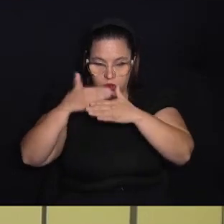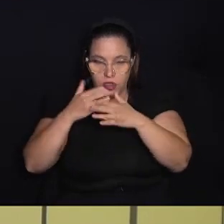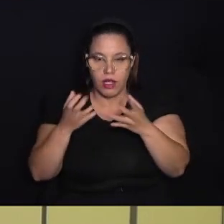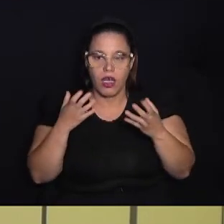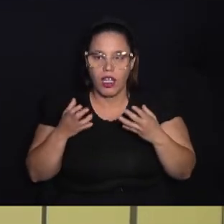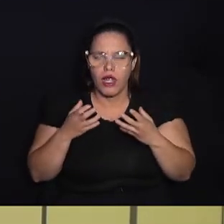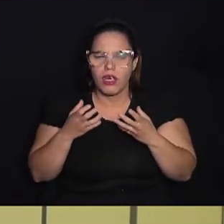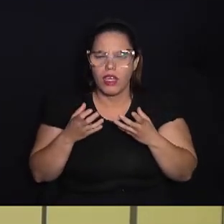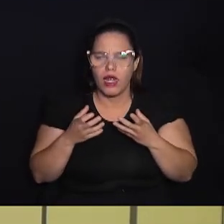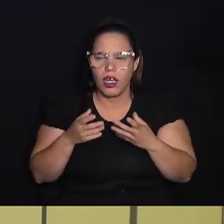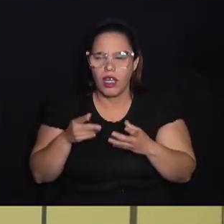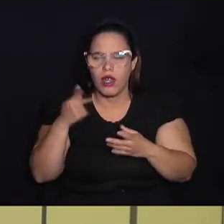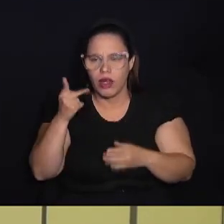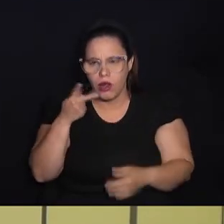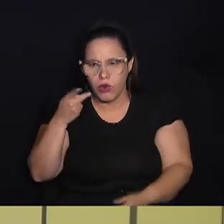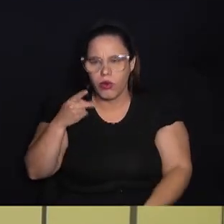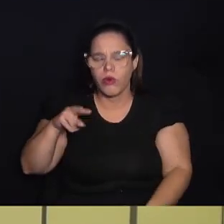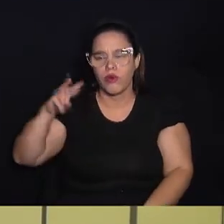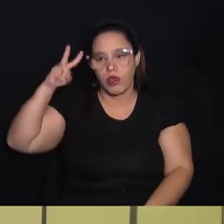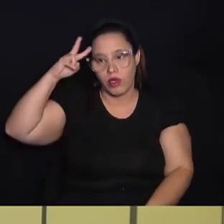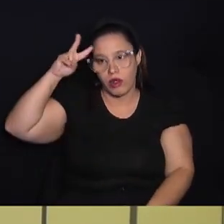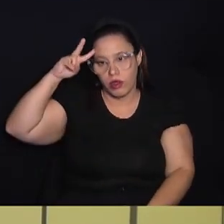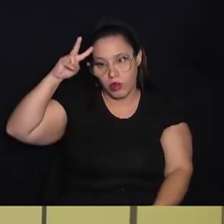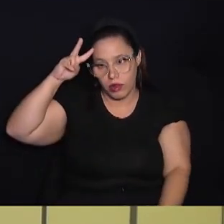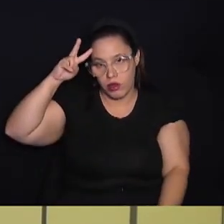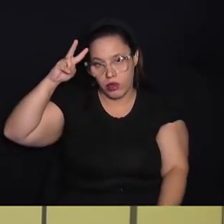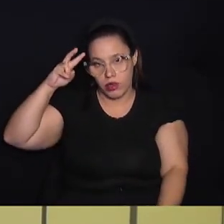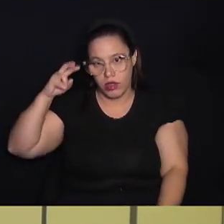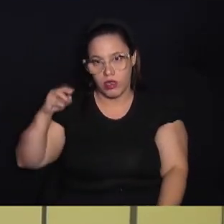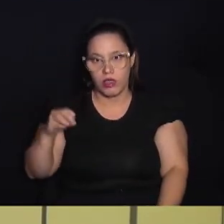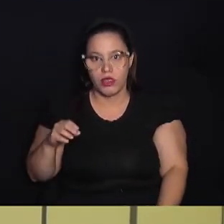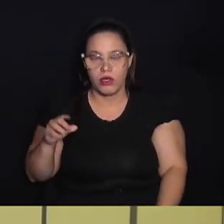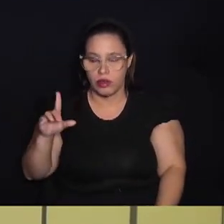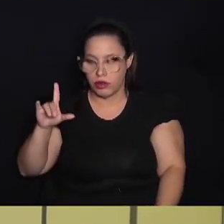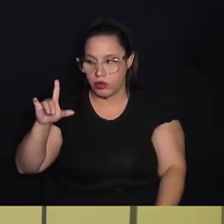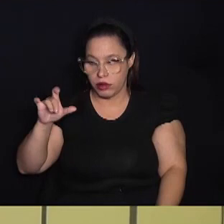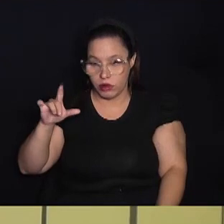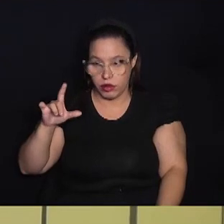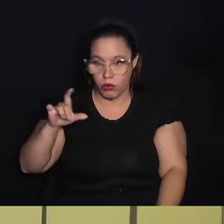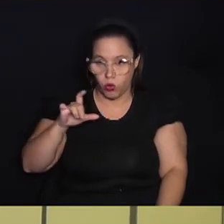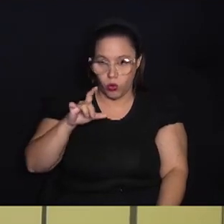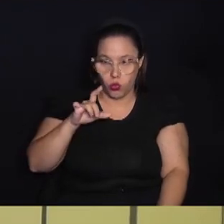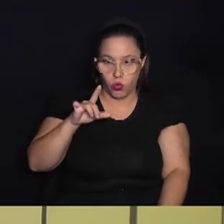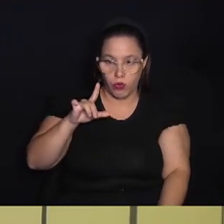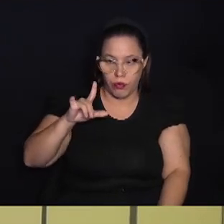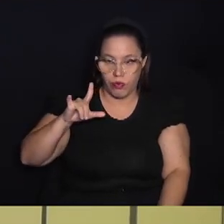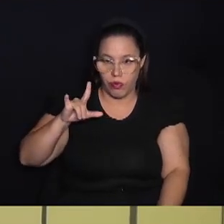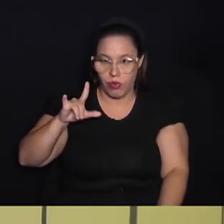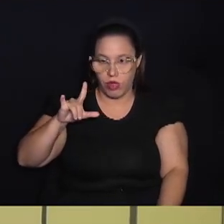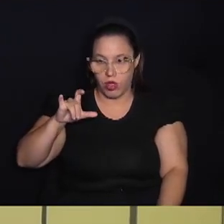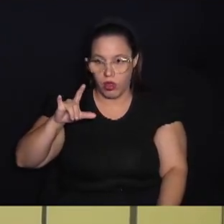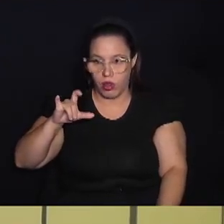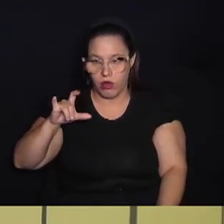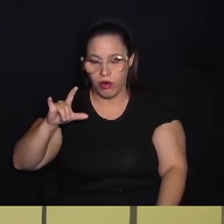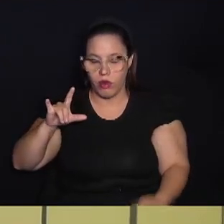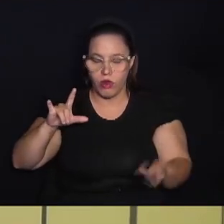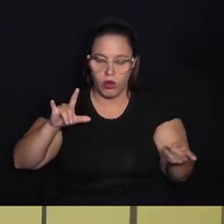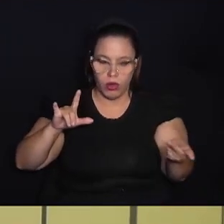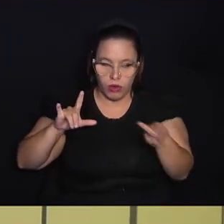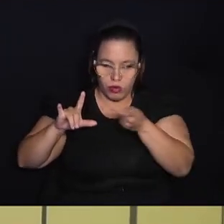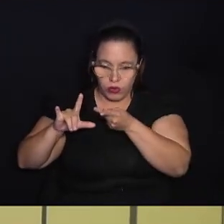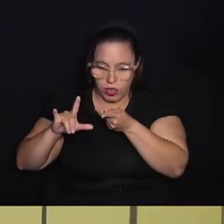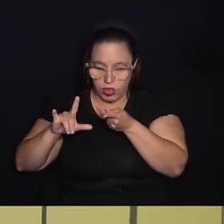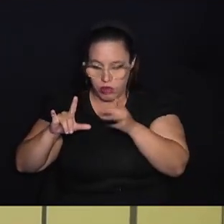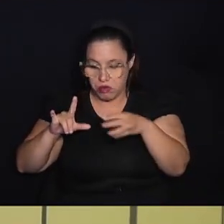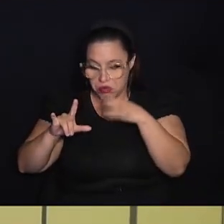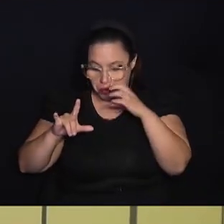história através do nosso canal pode estar acessando lá pelo Direct mandando uma mensagem a gente pode est a gente visita o seu local e conta a história